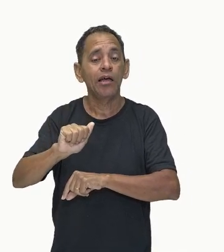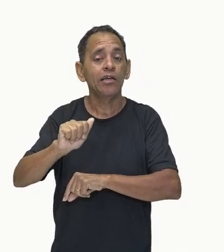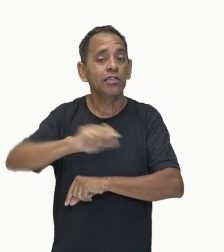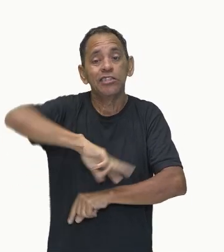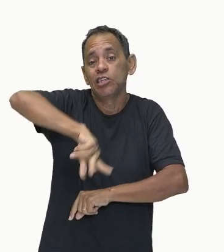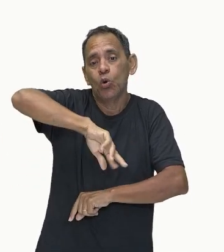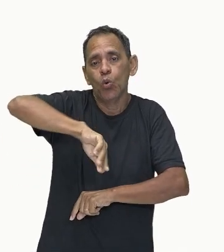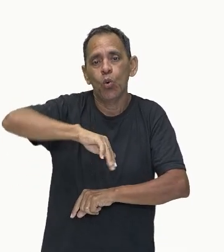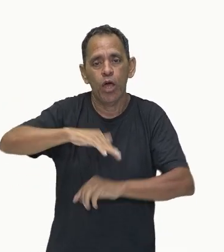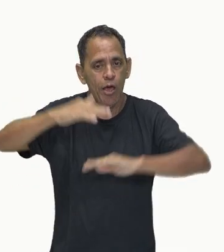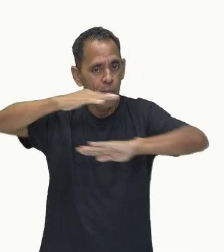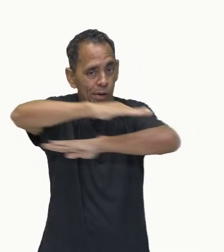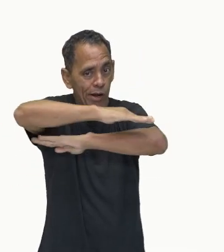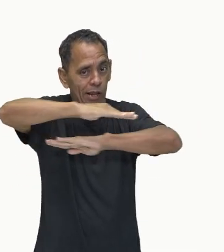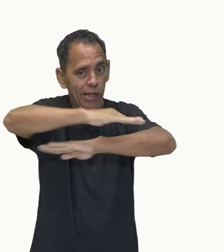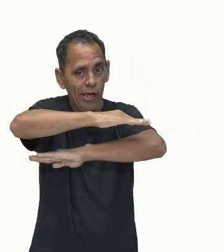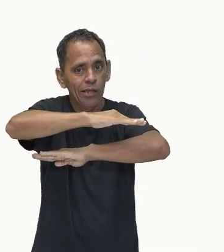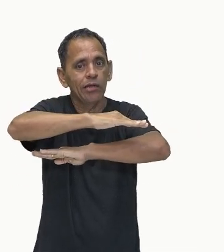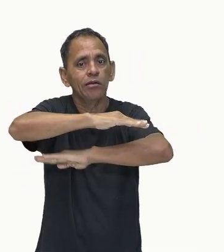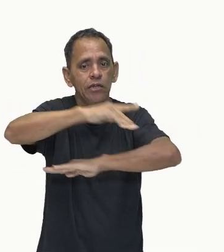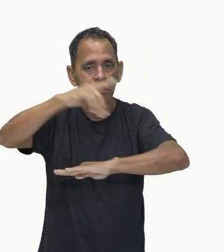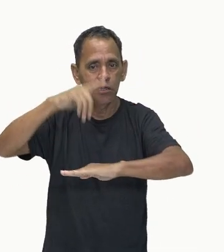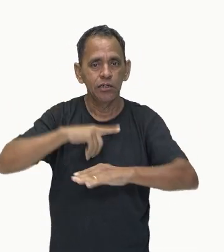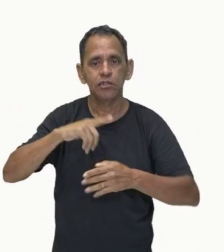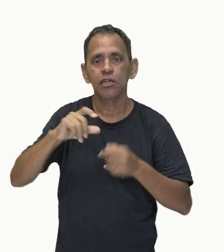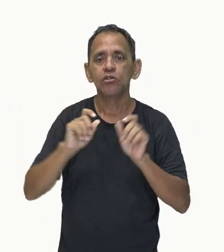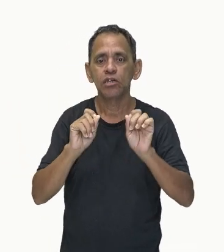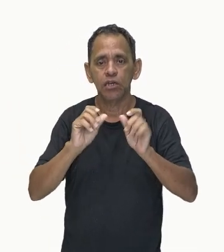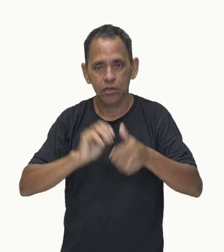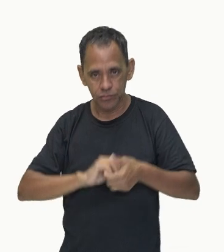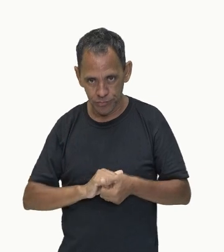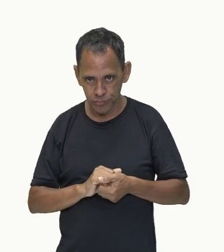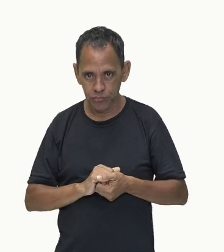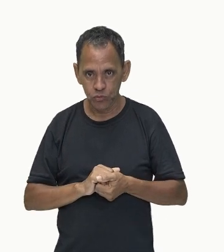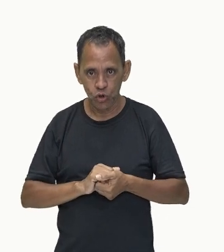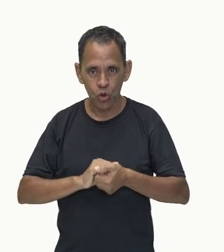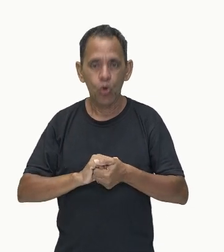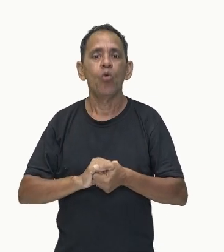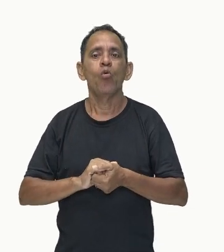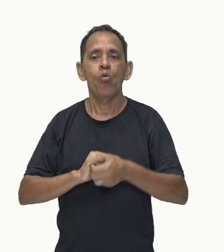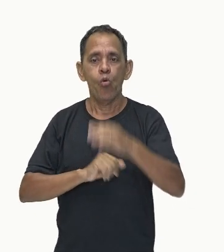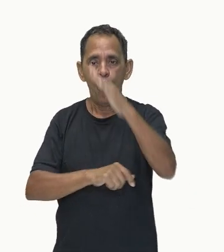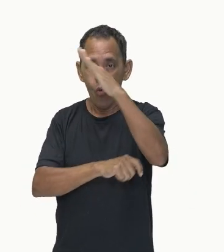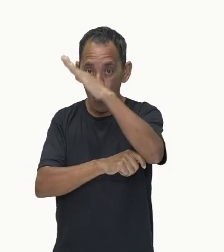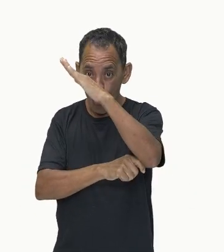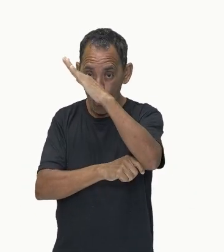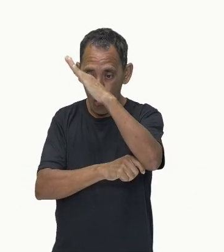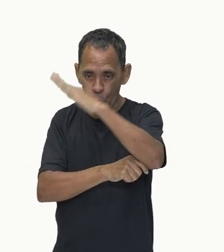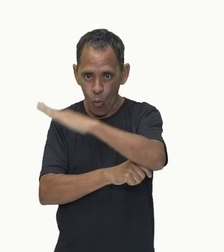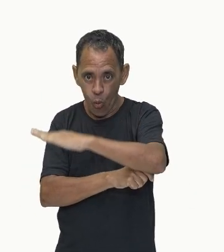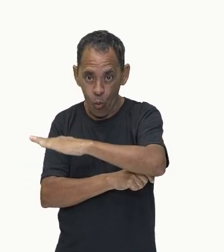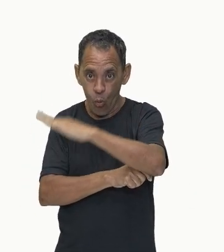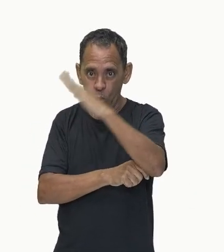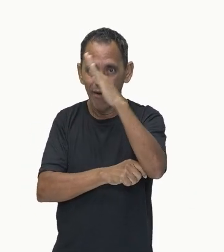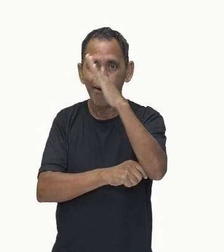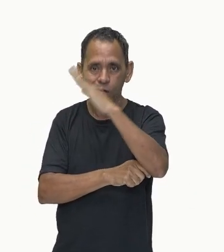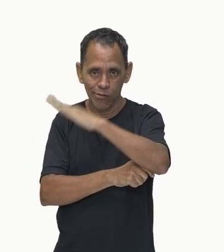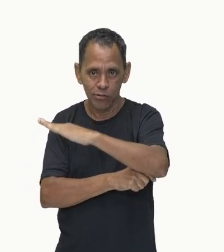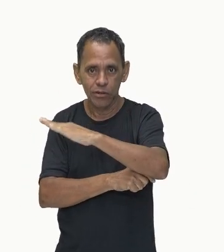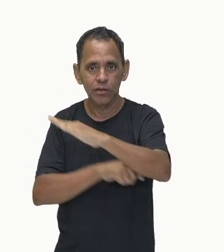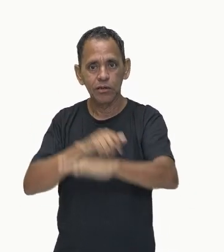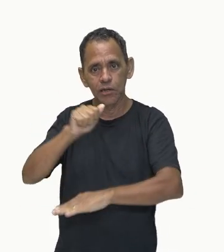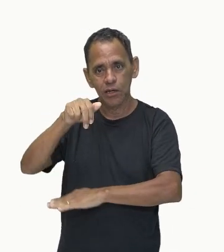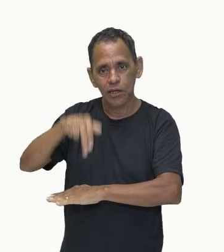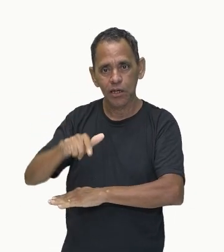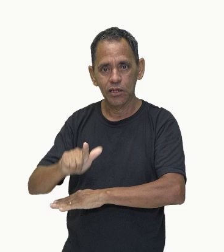aplicada com um ângulo de θ, não disse o valor do ângulo, então é um ângulo qualquer, um ângulo θ,